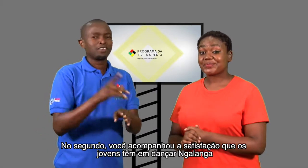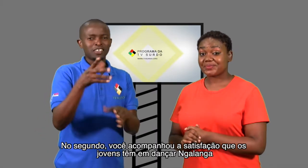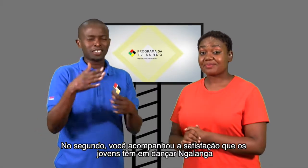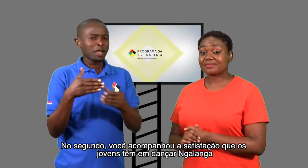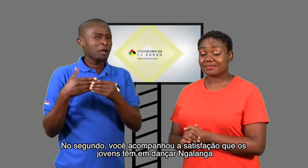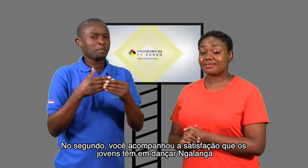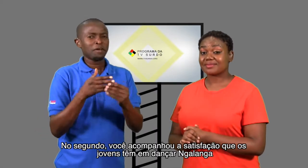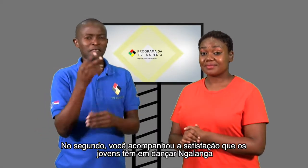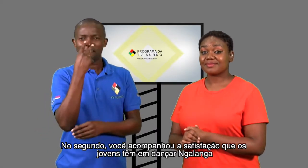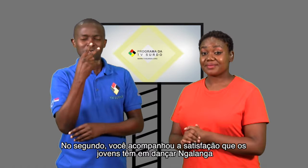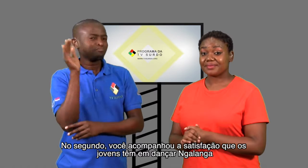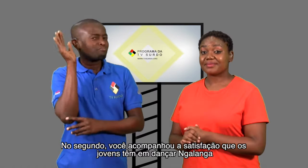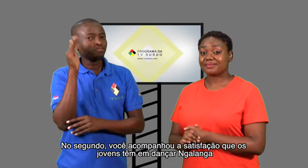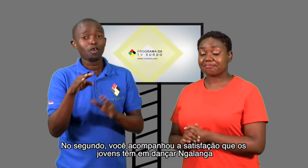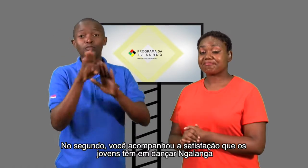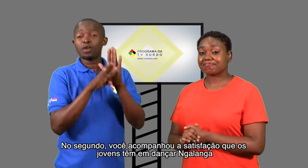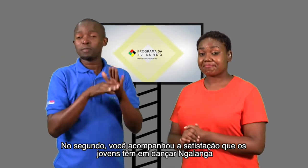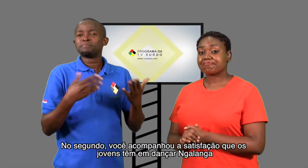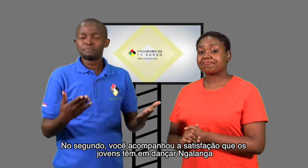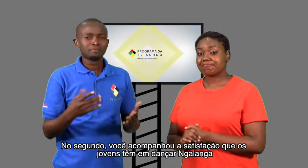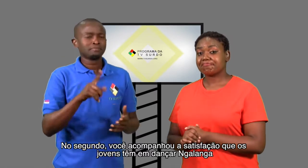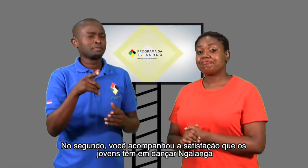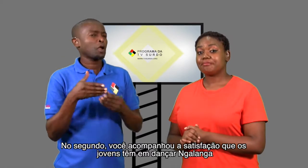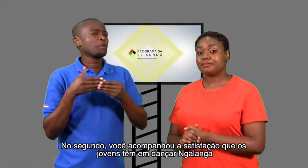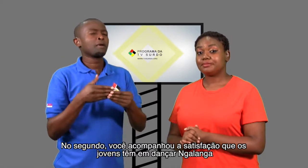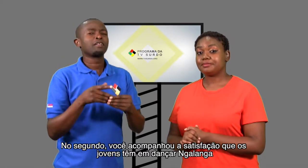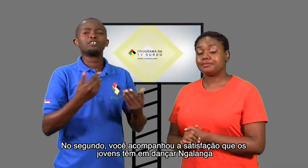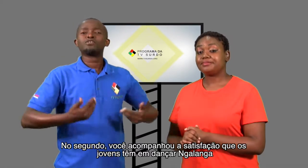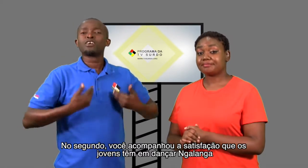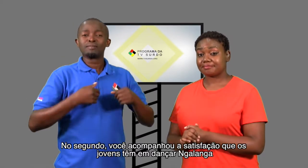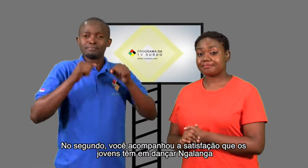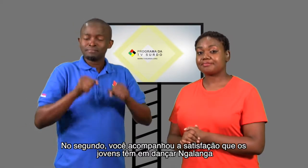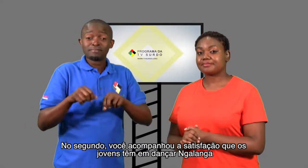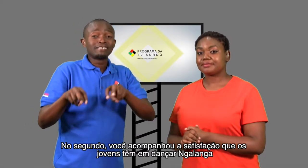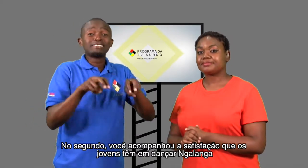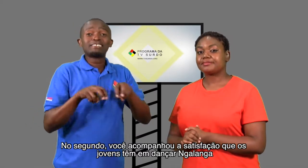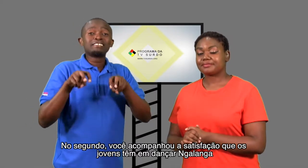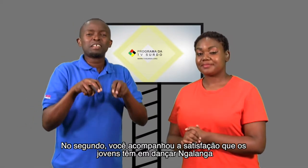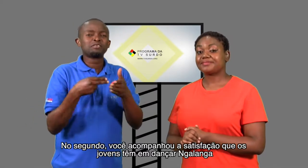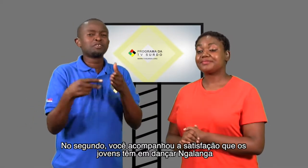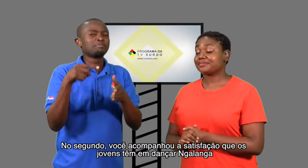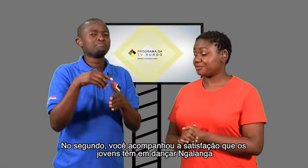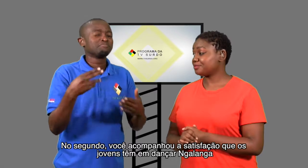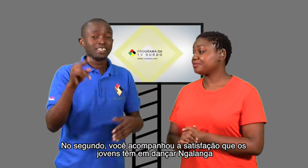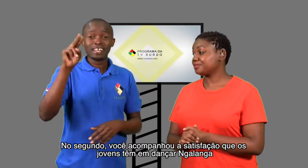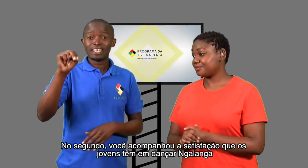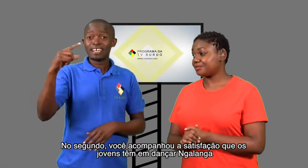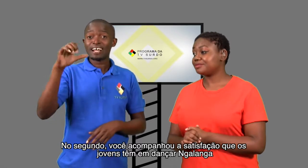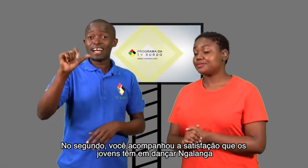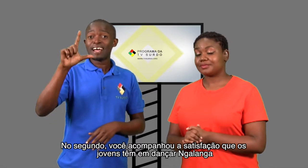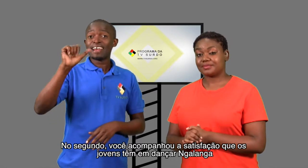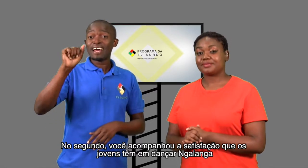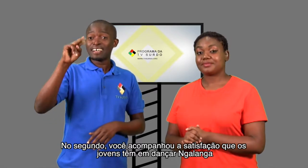No segundo, você acompanhou a satisfação que os jovens têm em dançar em galanga